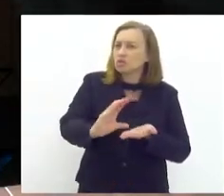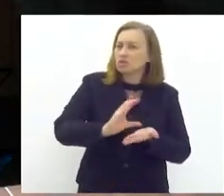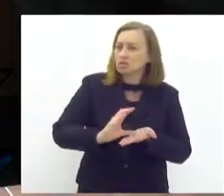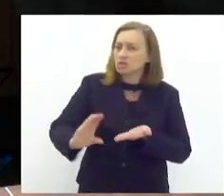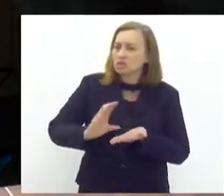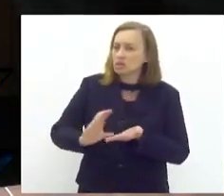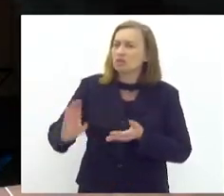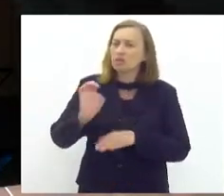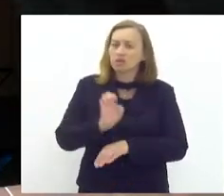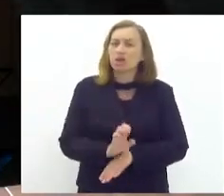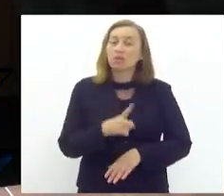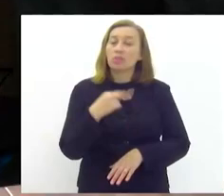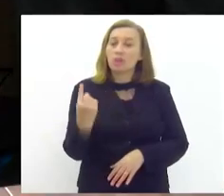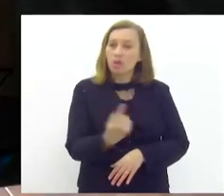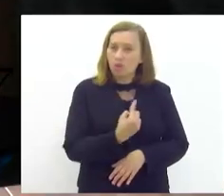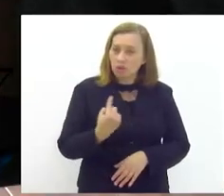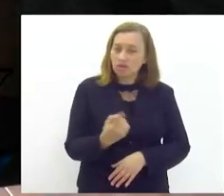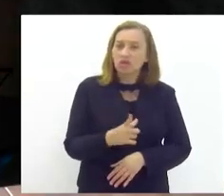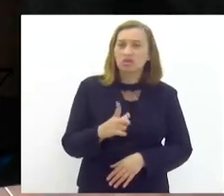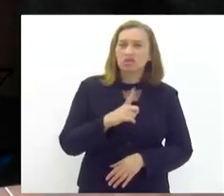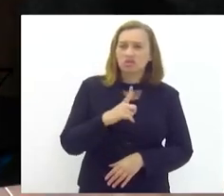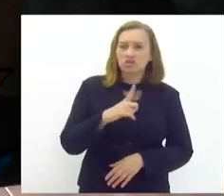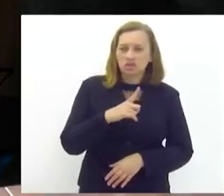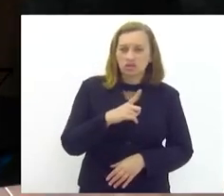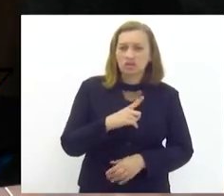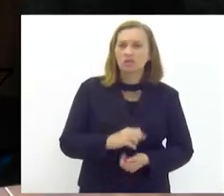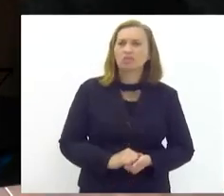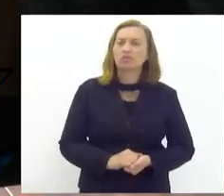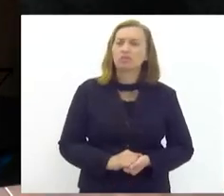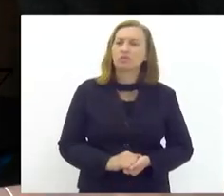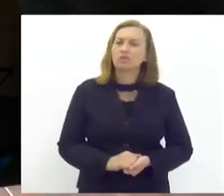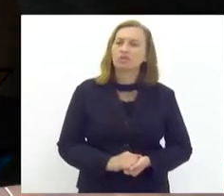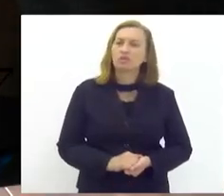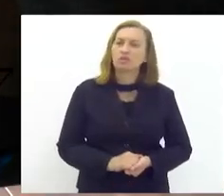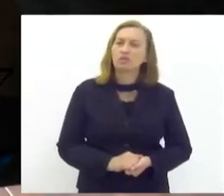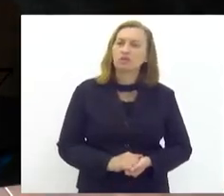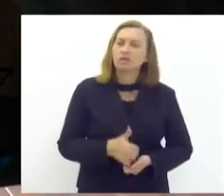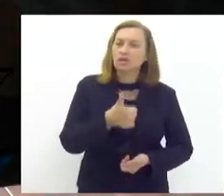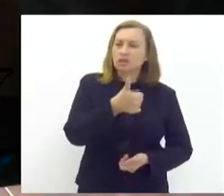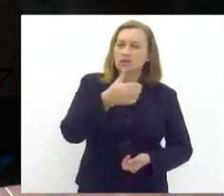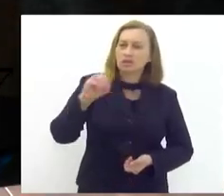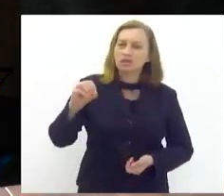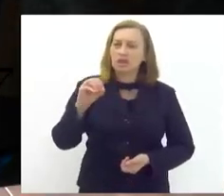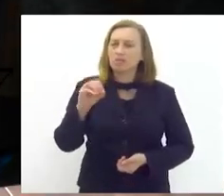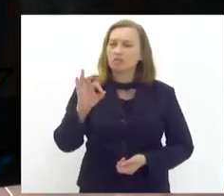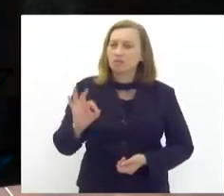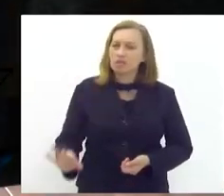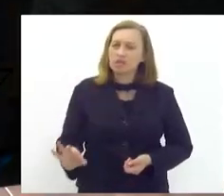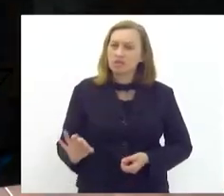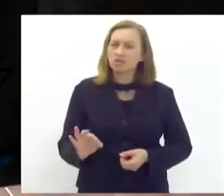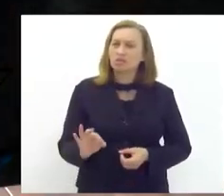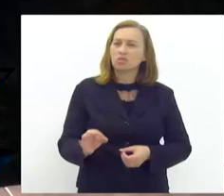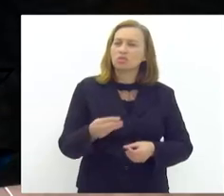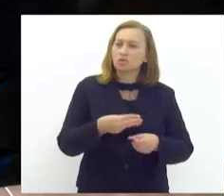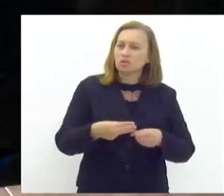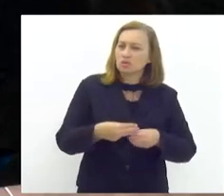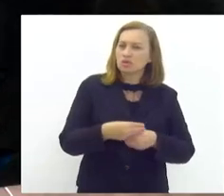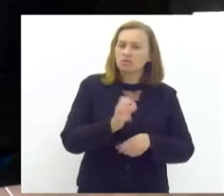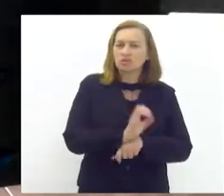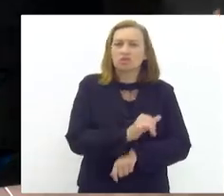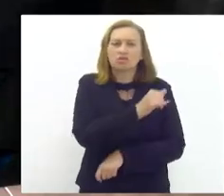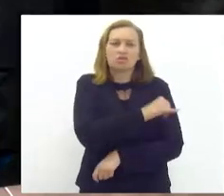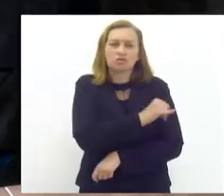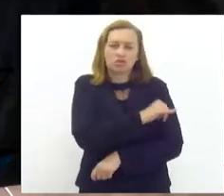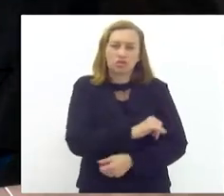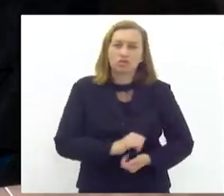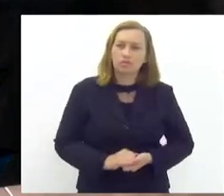estado nós tivemos a Adesão de 100% dos Municípios do Estado do Rio de Janeiro